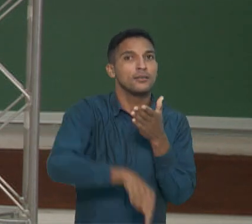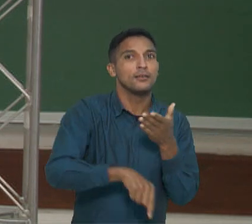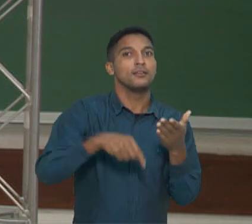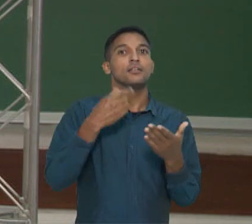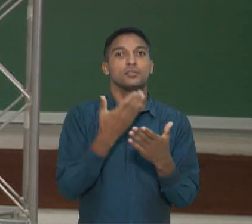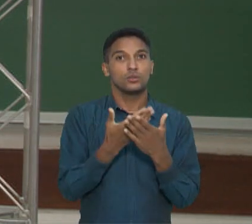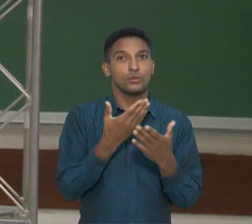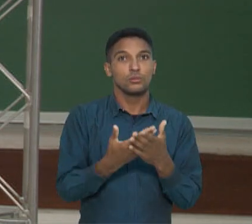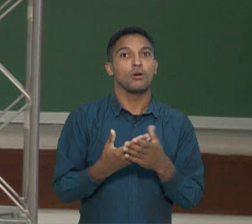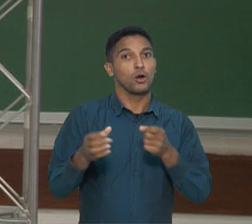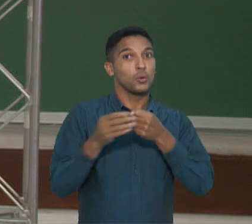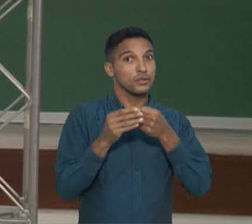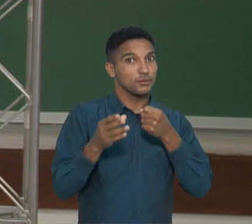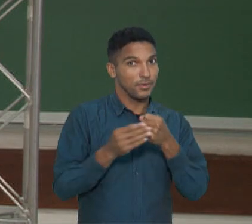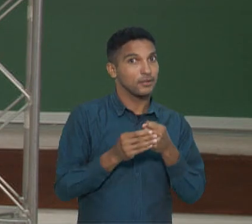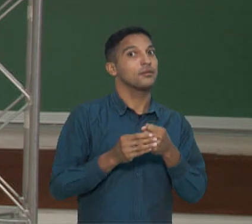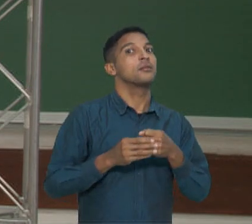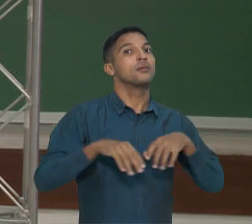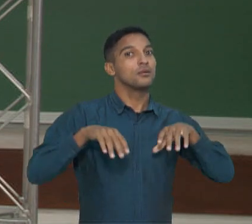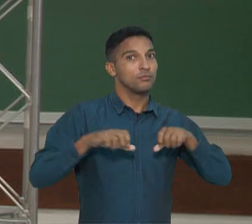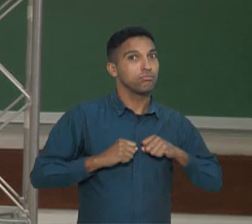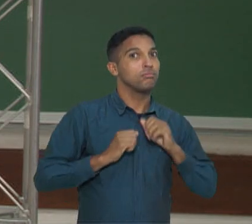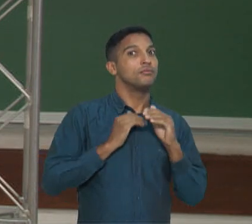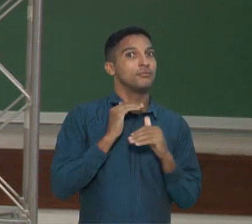mesma forma você que tem a possibilidade de estudar